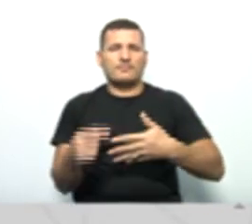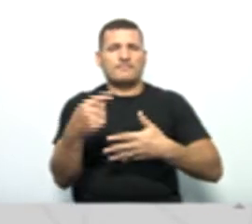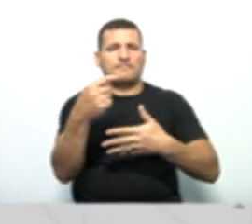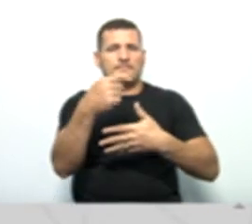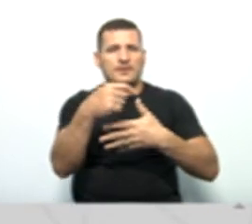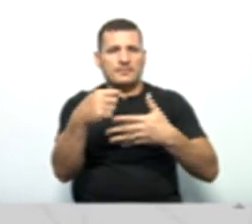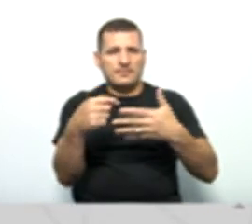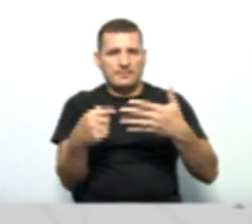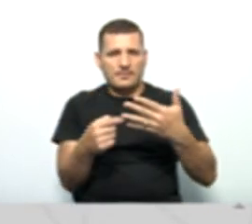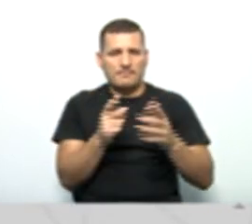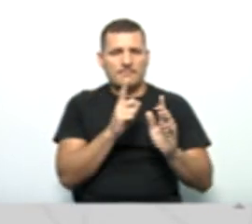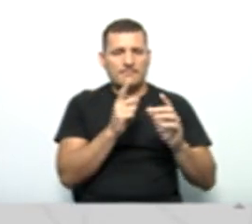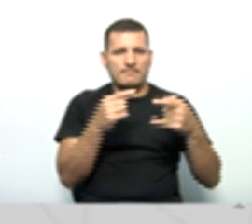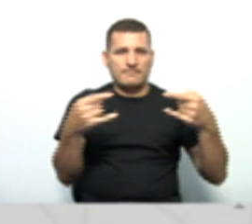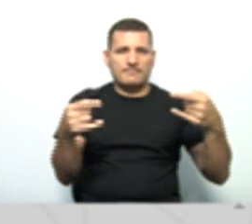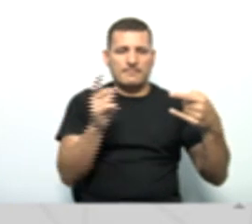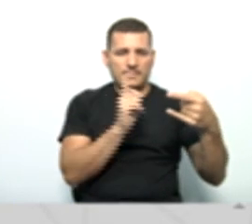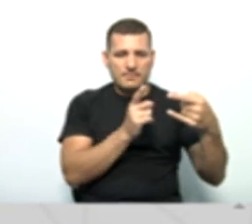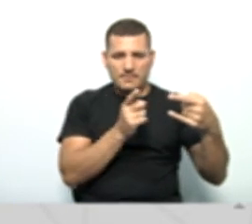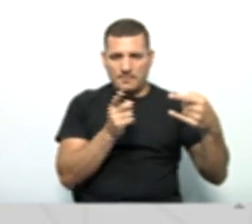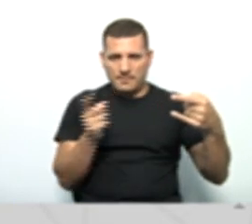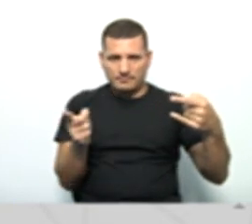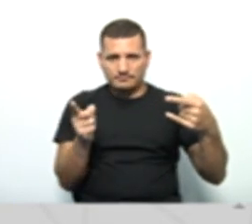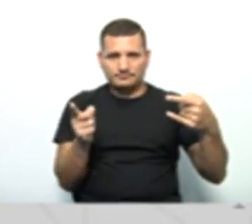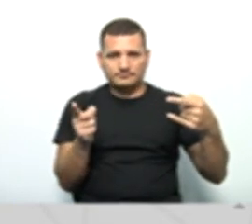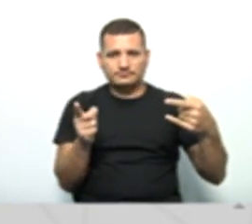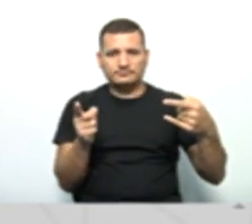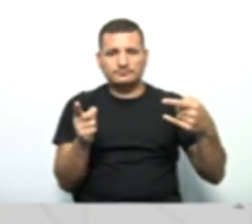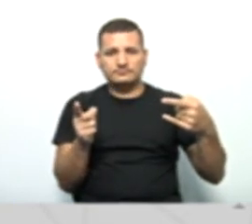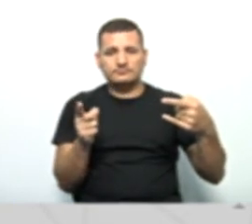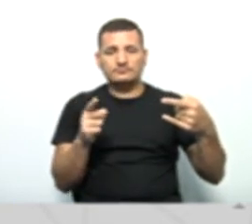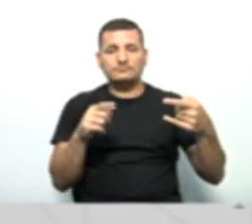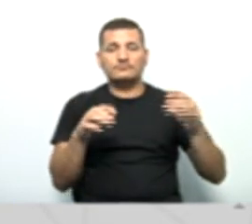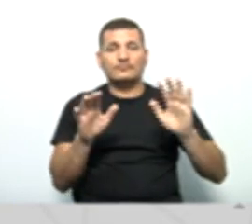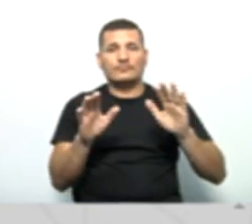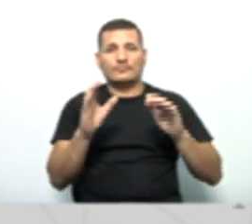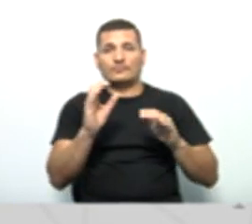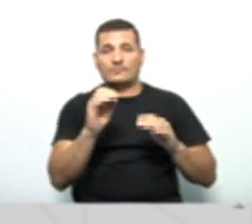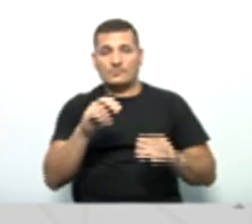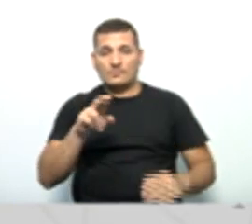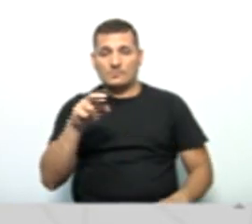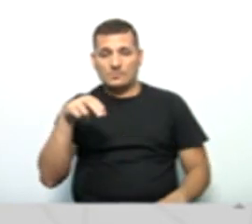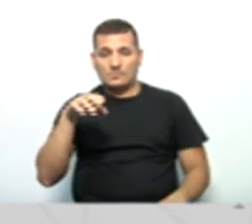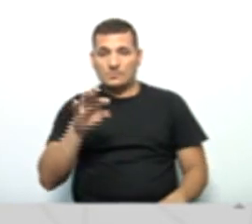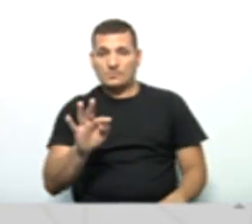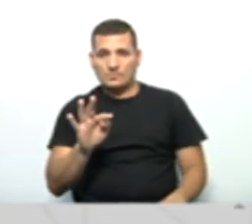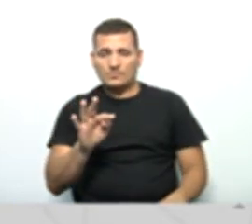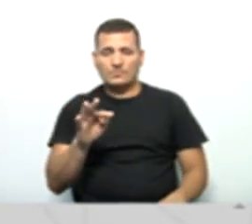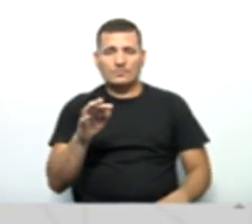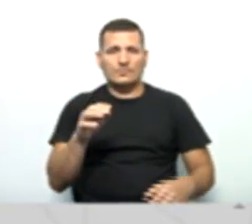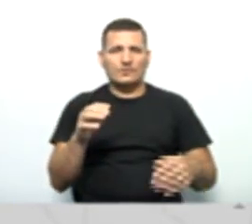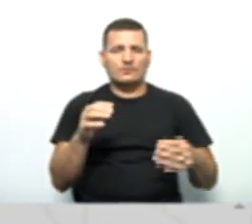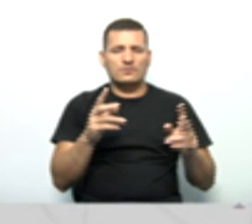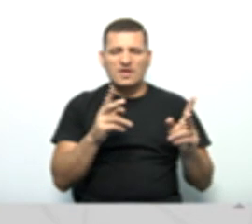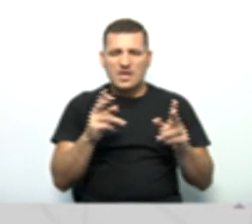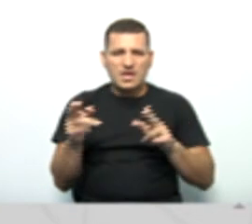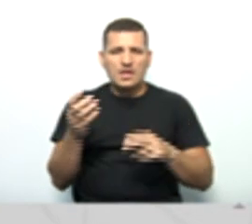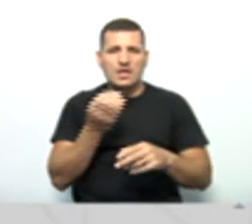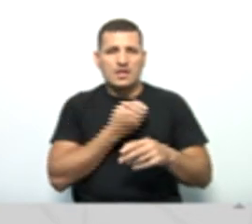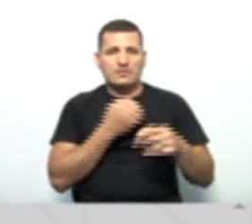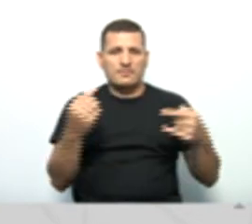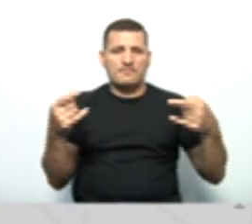O count, ele verifica os elementos repetidos. E o